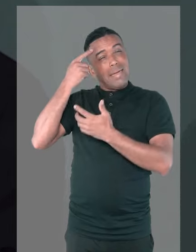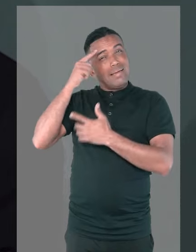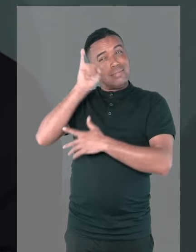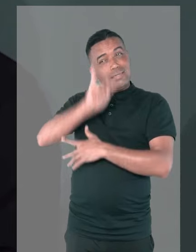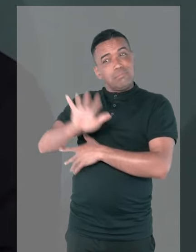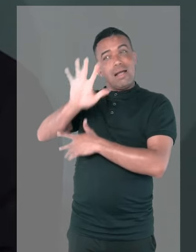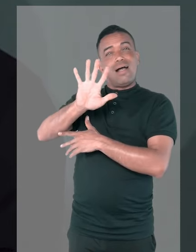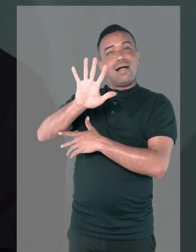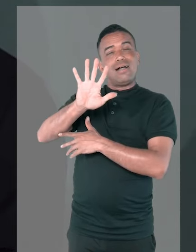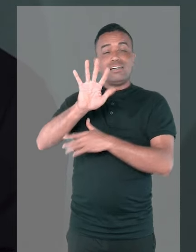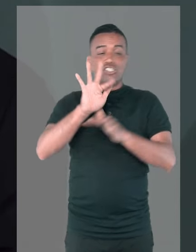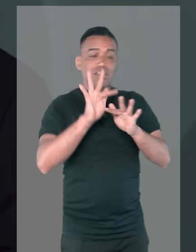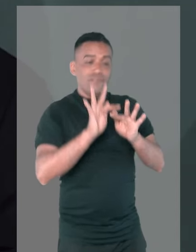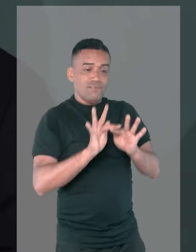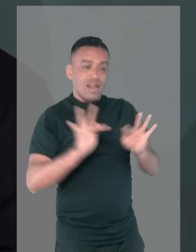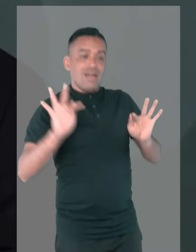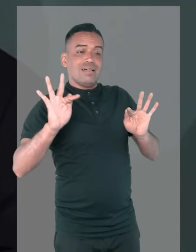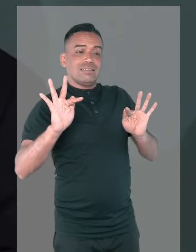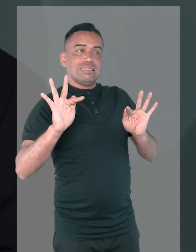imagem, uma frase,